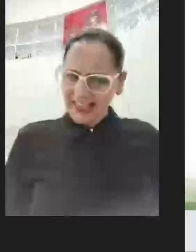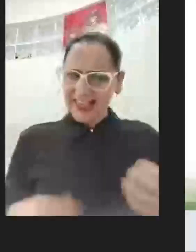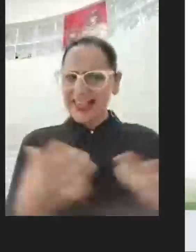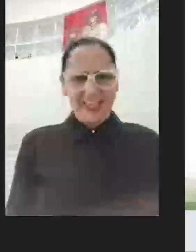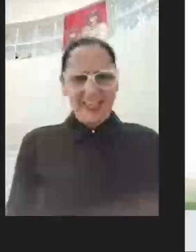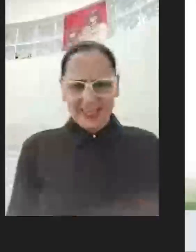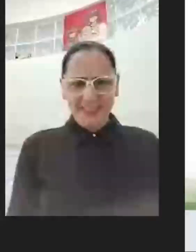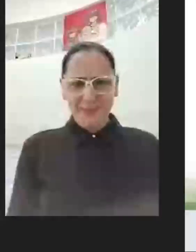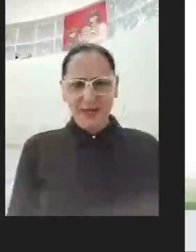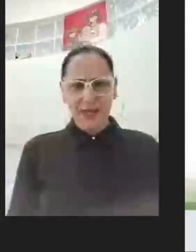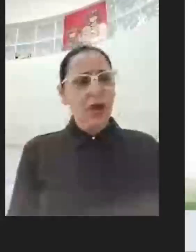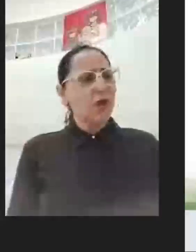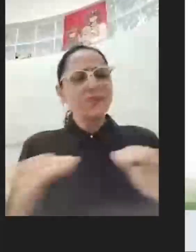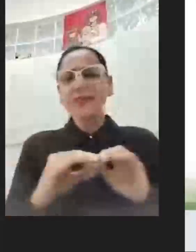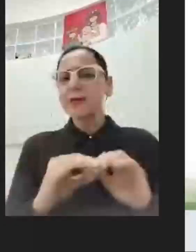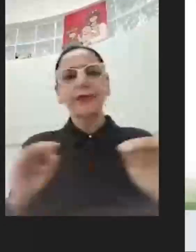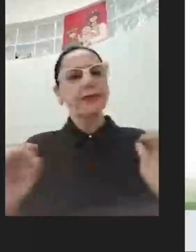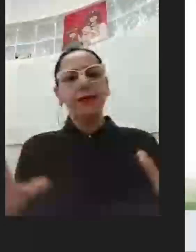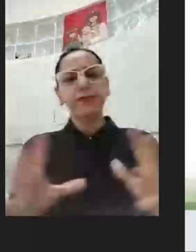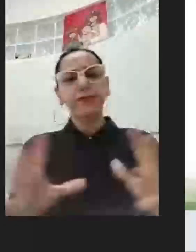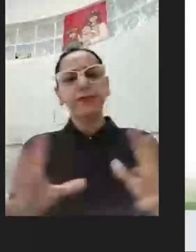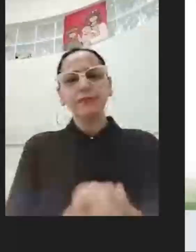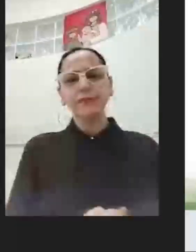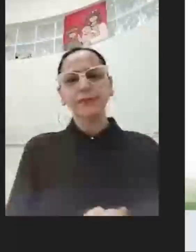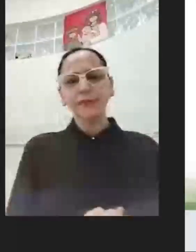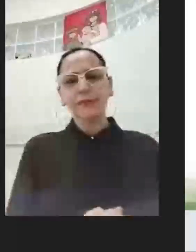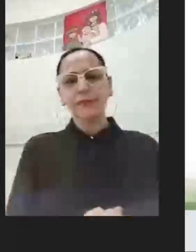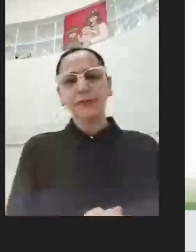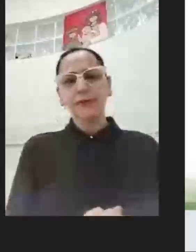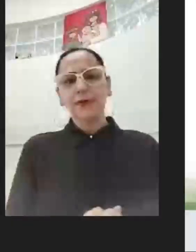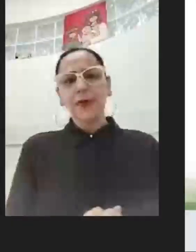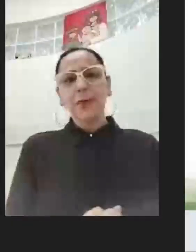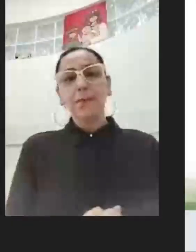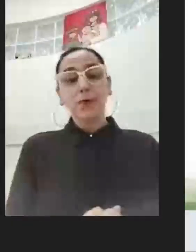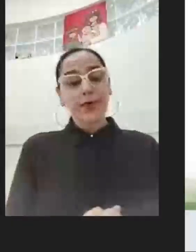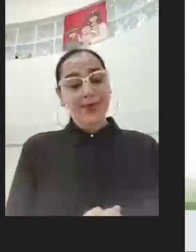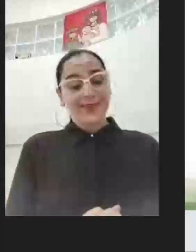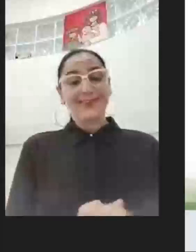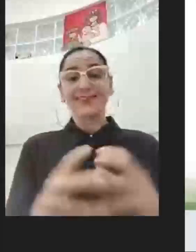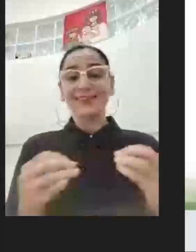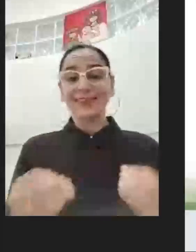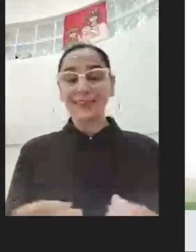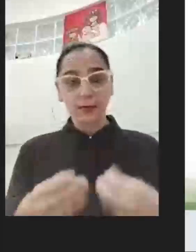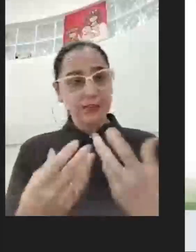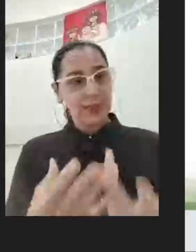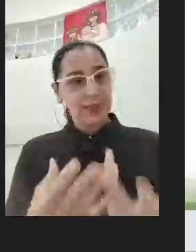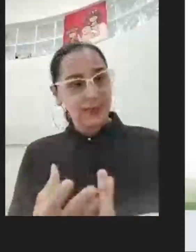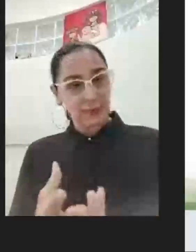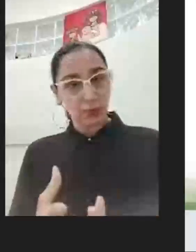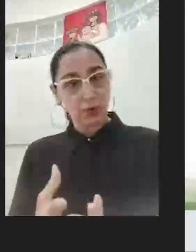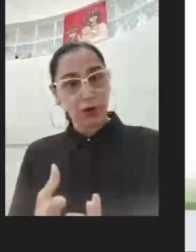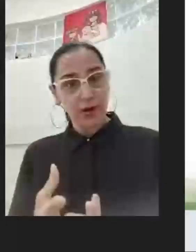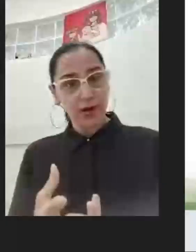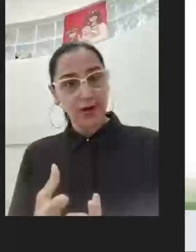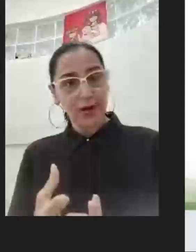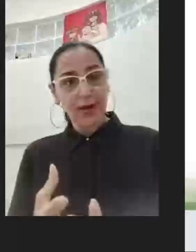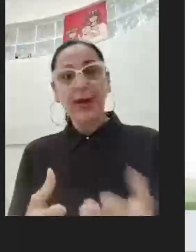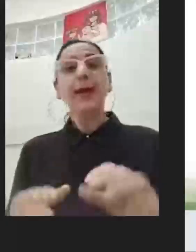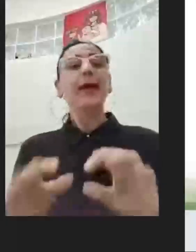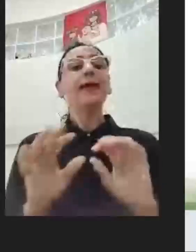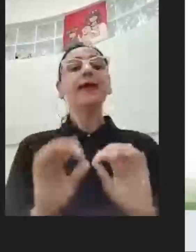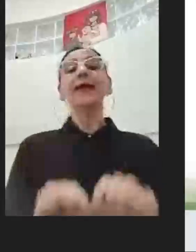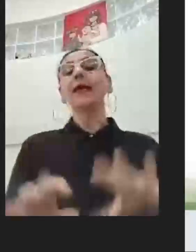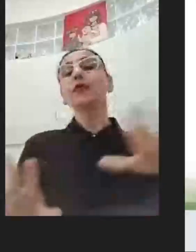que você queria ser mãe? Não tem perfil. Porque se não quiser passar